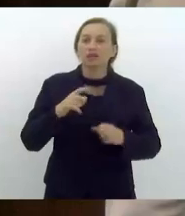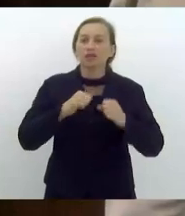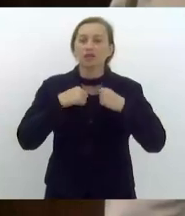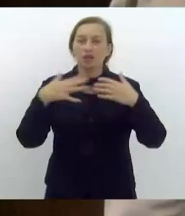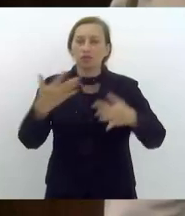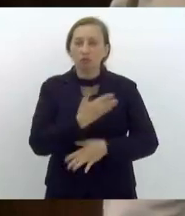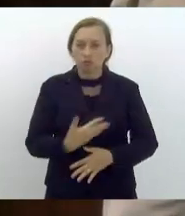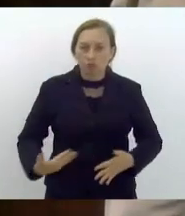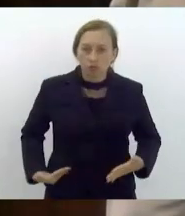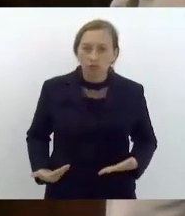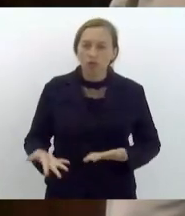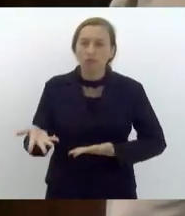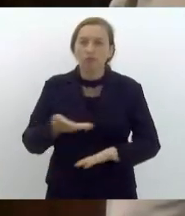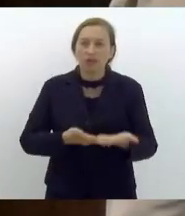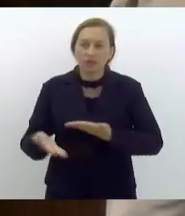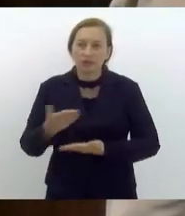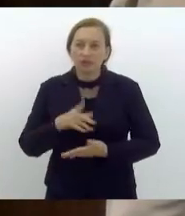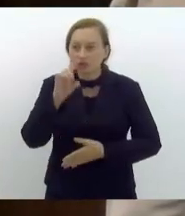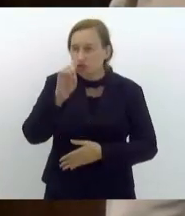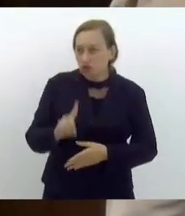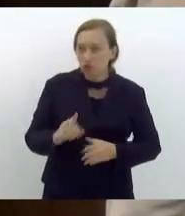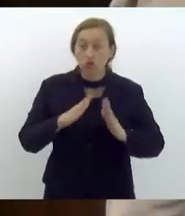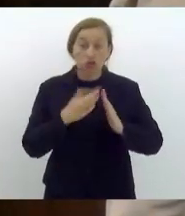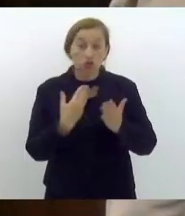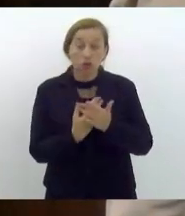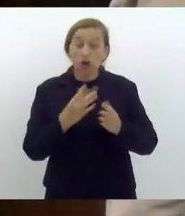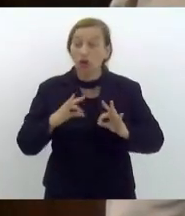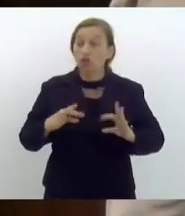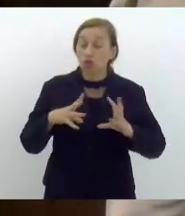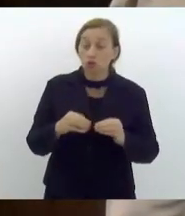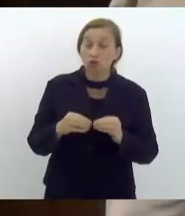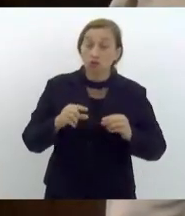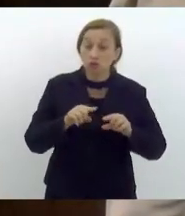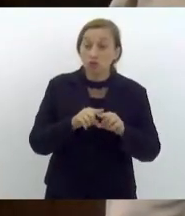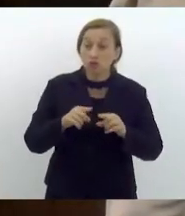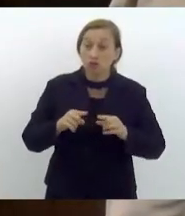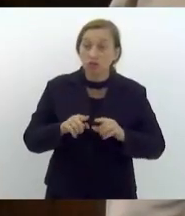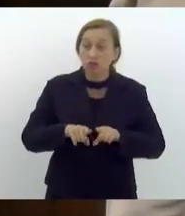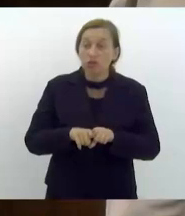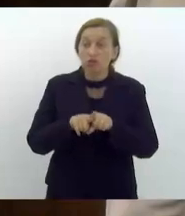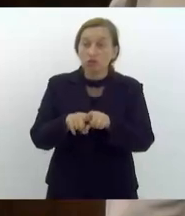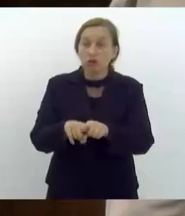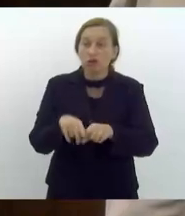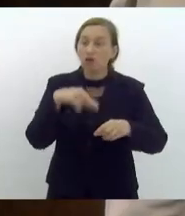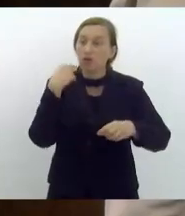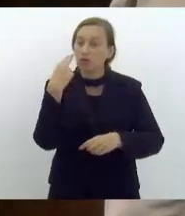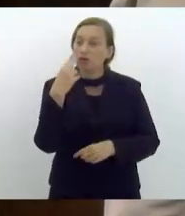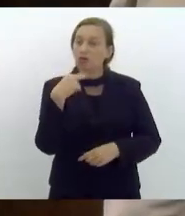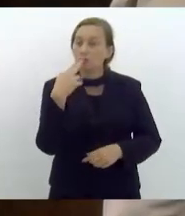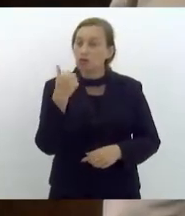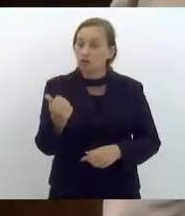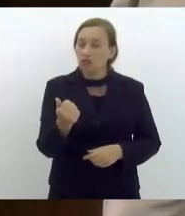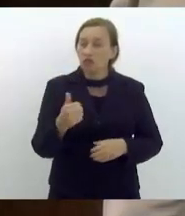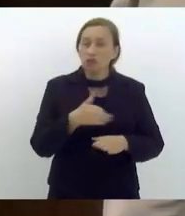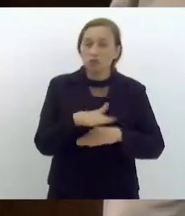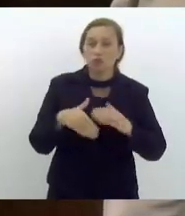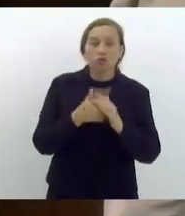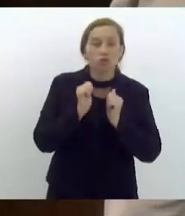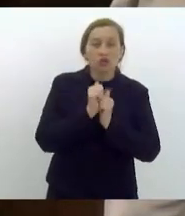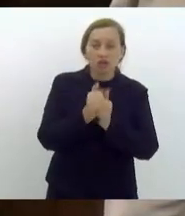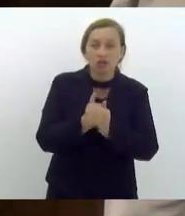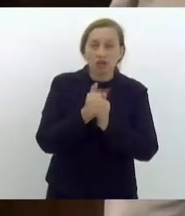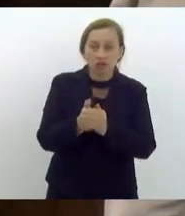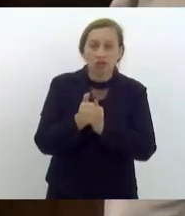pública teve participação de diretor de escola todo mundo na mesma linha as nutricionistas todos os segmento os segmento